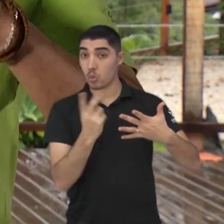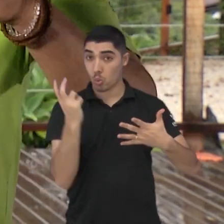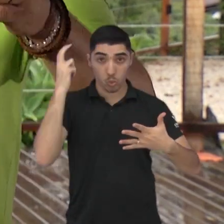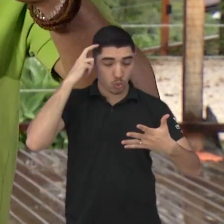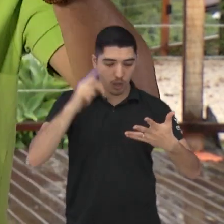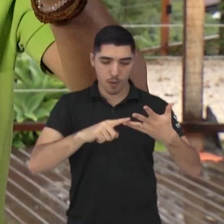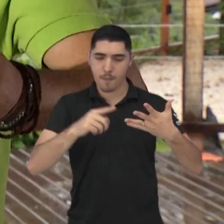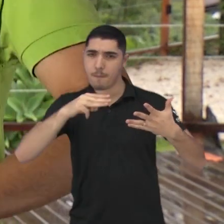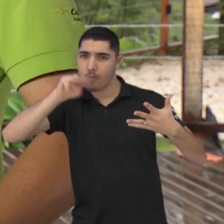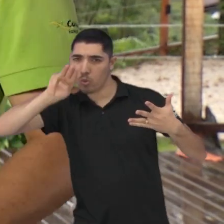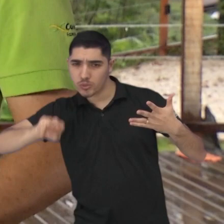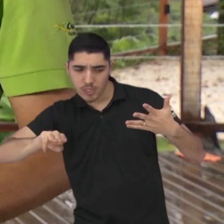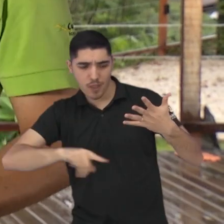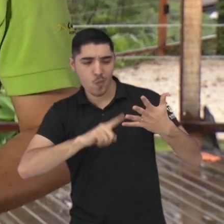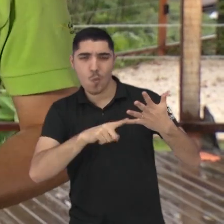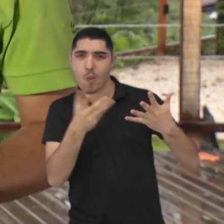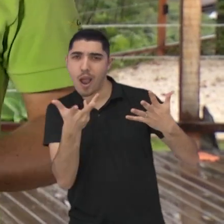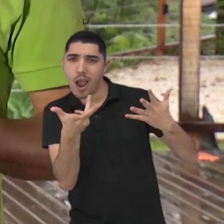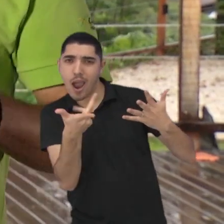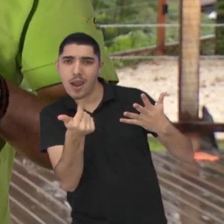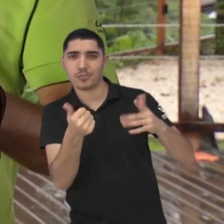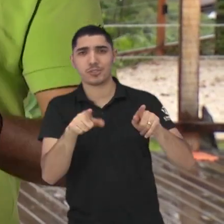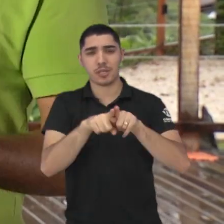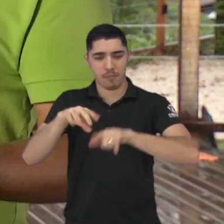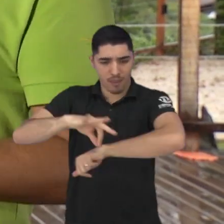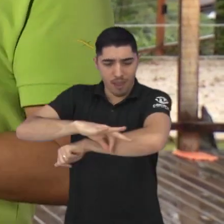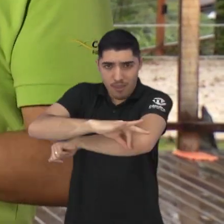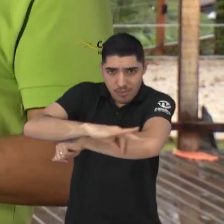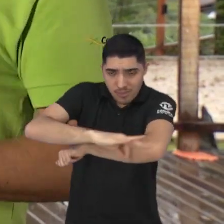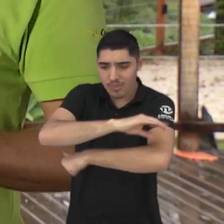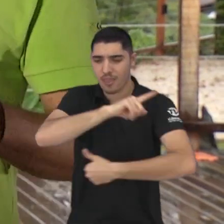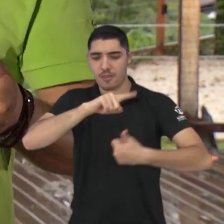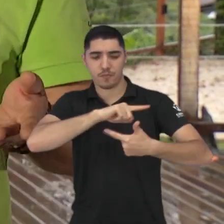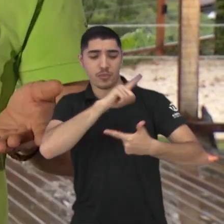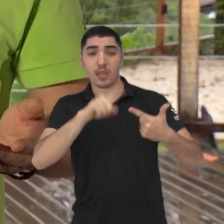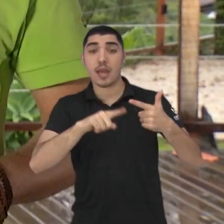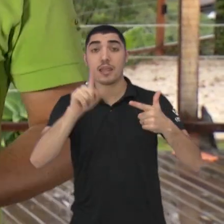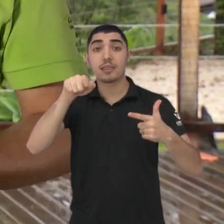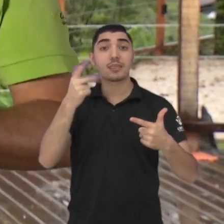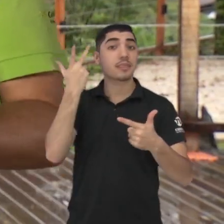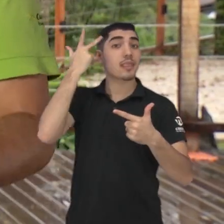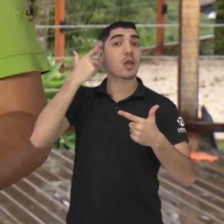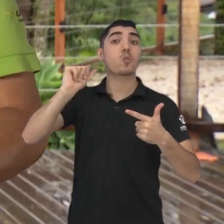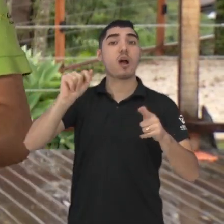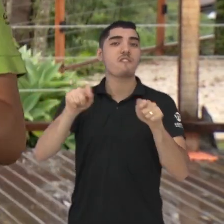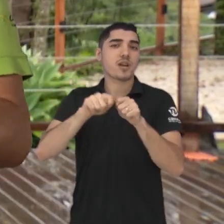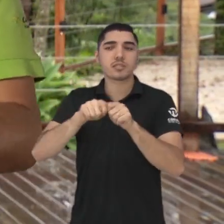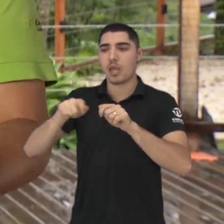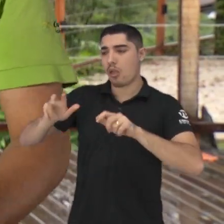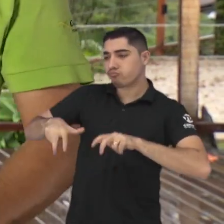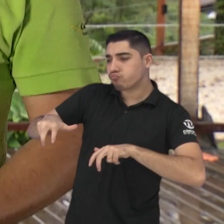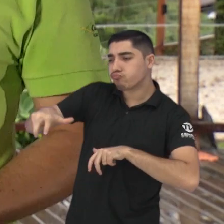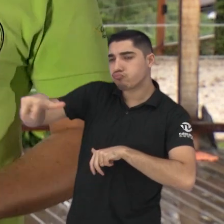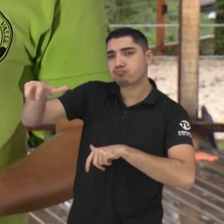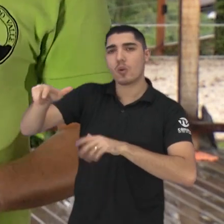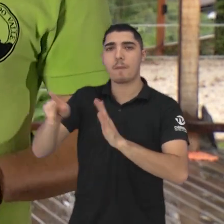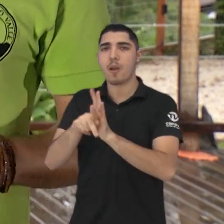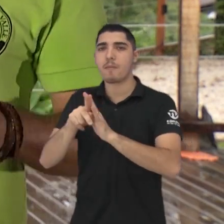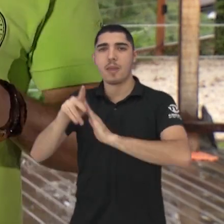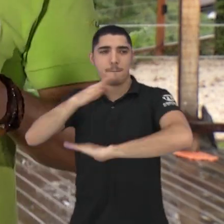cultural, de museu, de arte, arquitetônico. Você tem o turismo natural, que normalmente a gente fala, vamos fazer trilha, vamos fazer